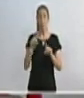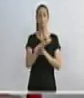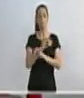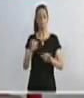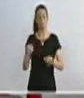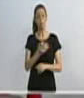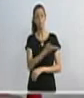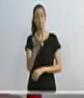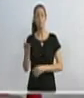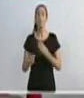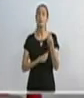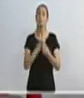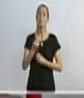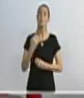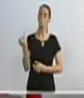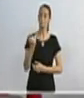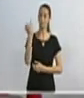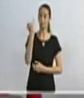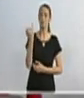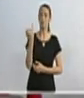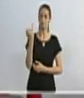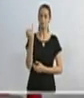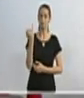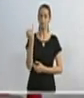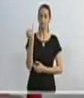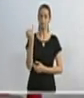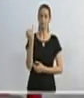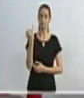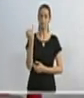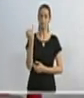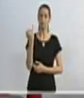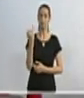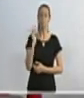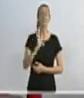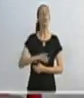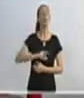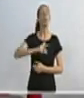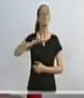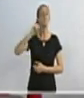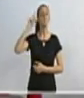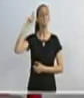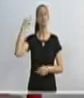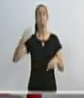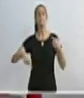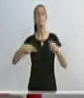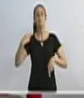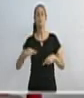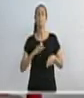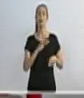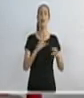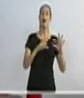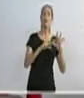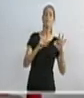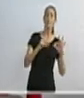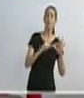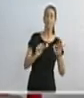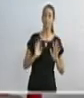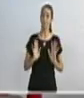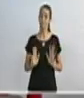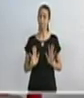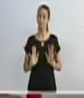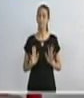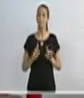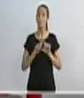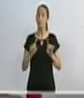a importância disso tudo hoje? Ficou-se muitos anos discutindo a FAEMA. Não, a FAEMA, gente, não. A FAEMA,